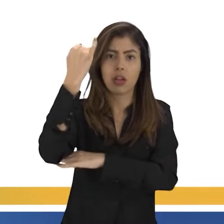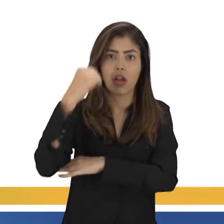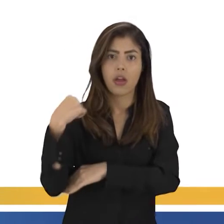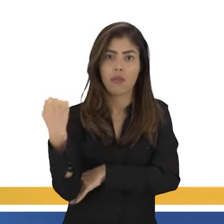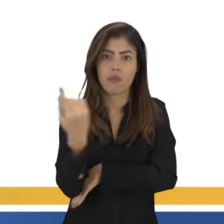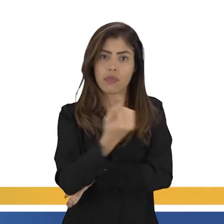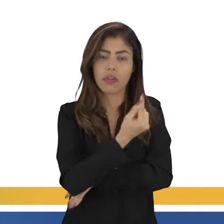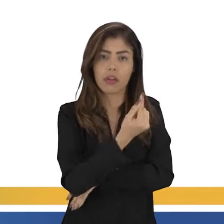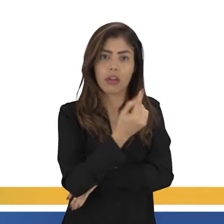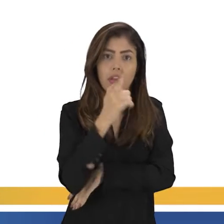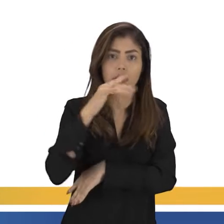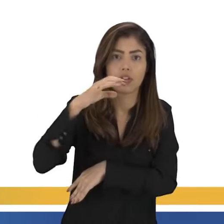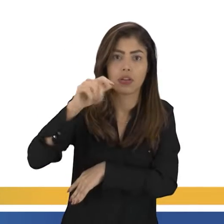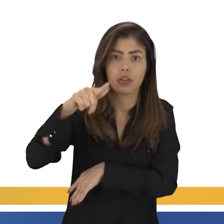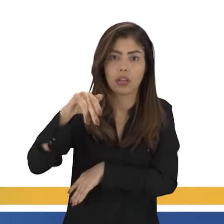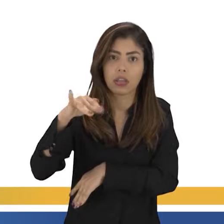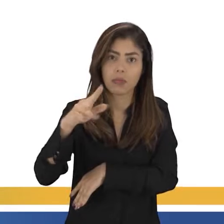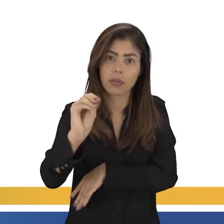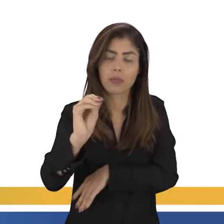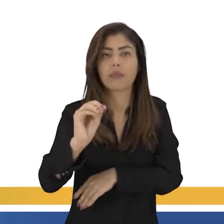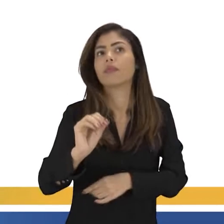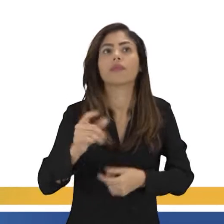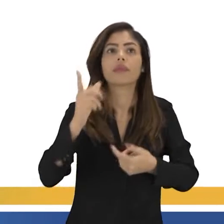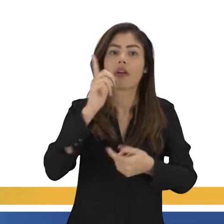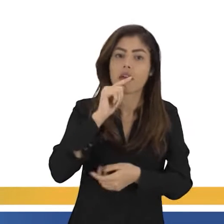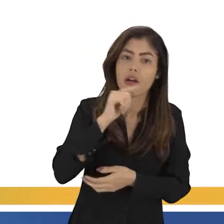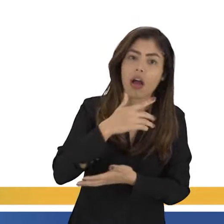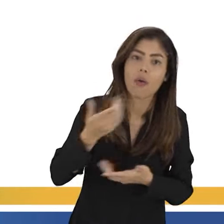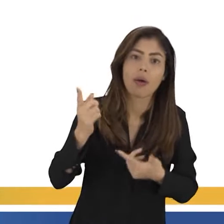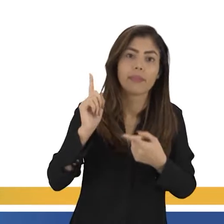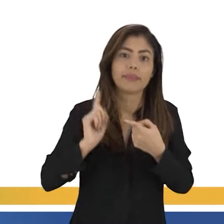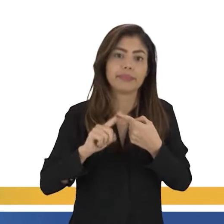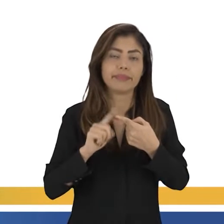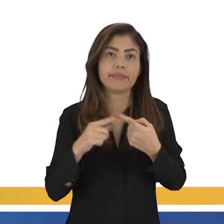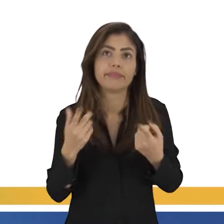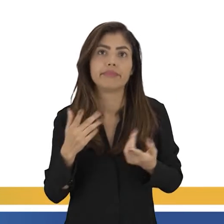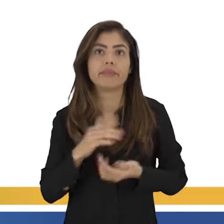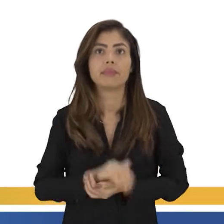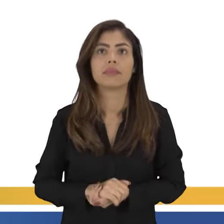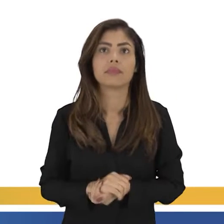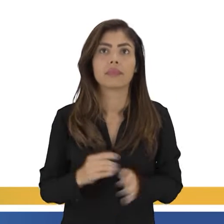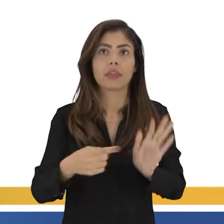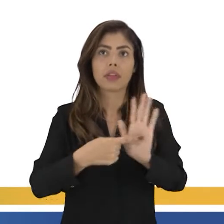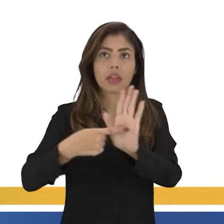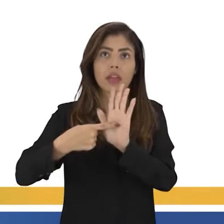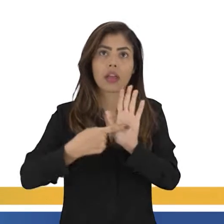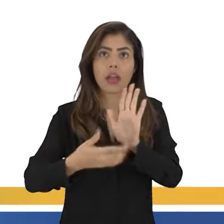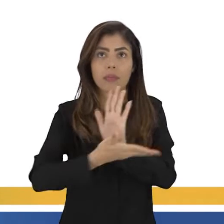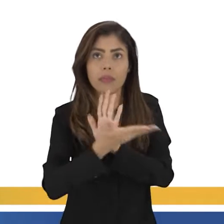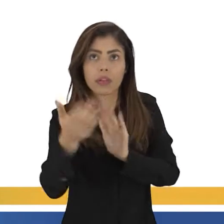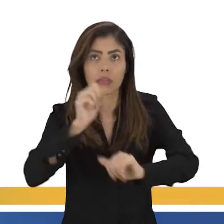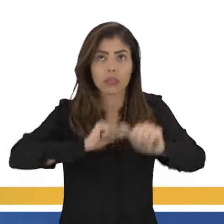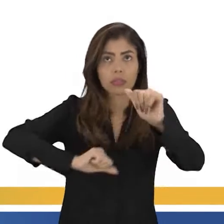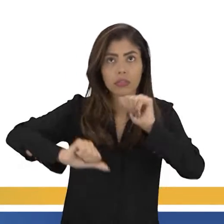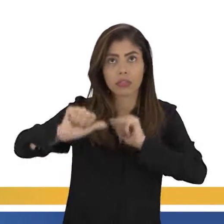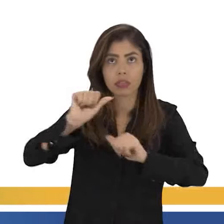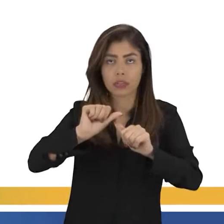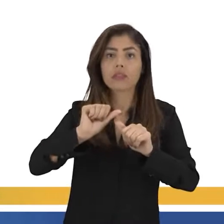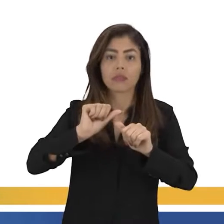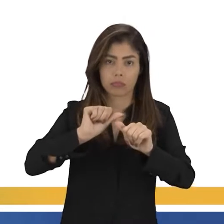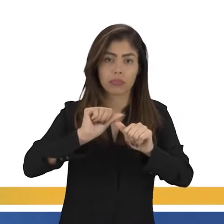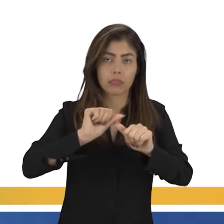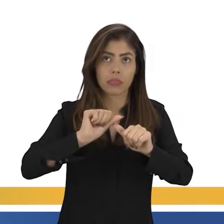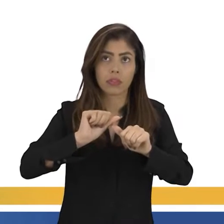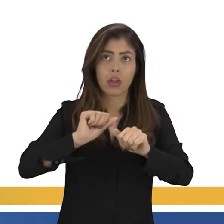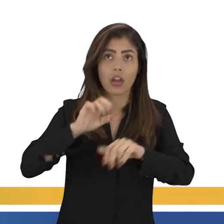Para o ciclo biogeoquímico. Vamos lá, da água, ciclo da água. Representado basicamente pela mudança do seu